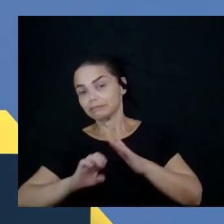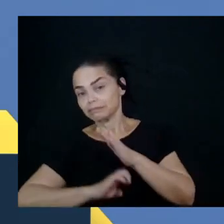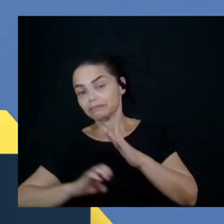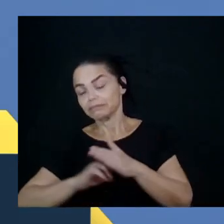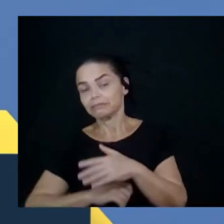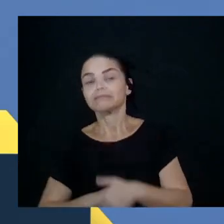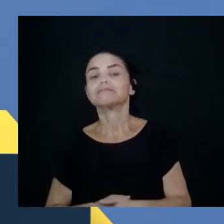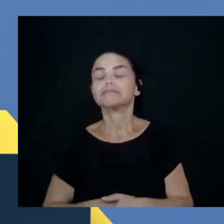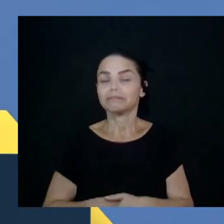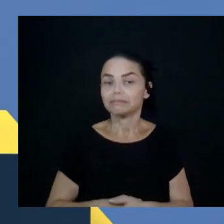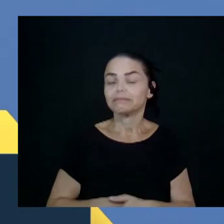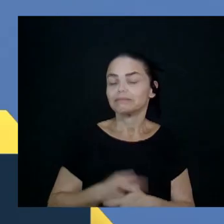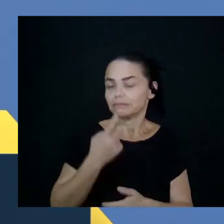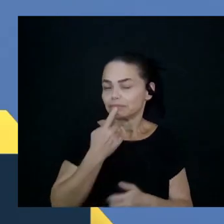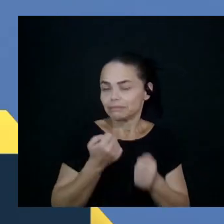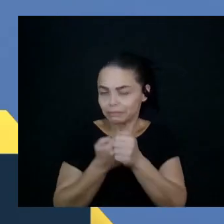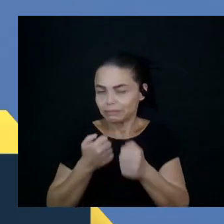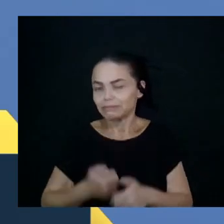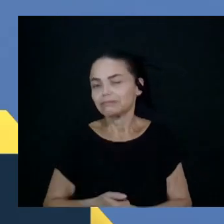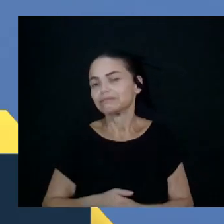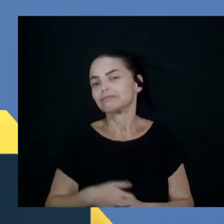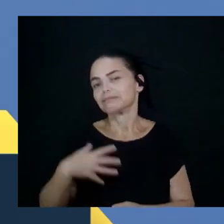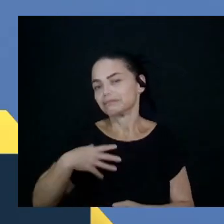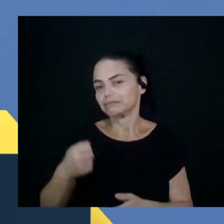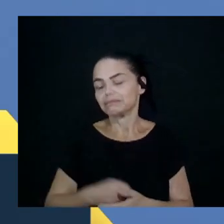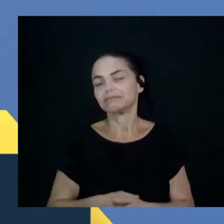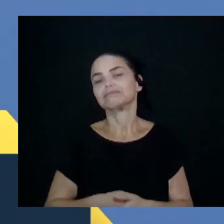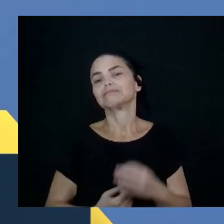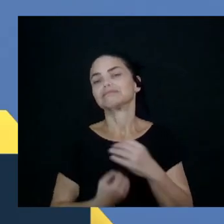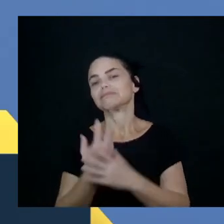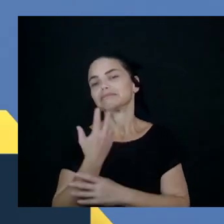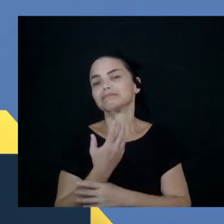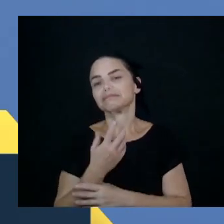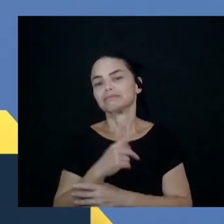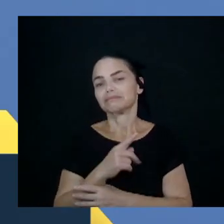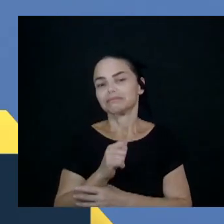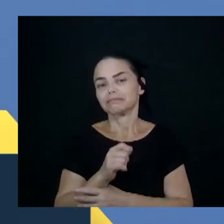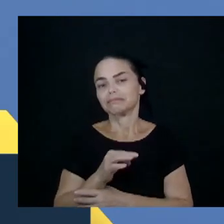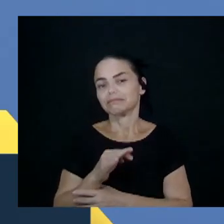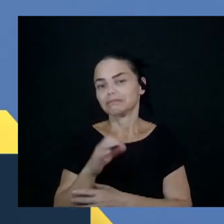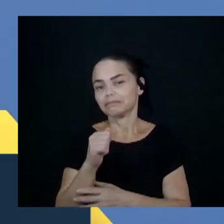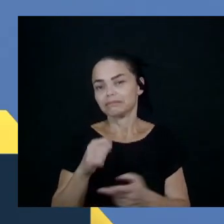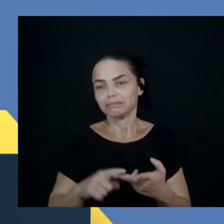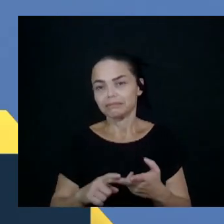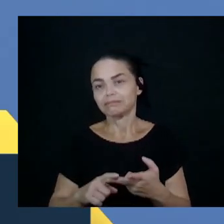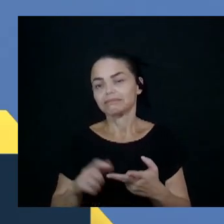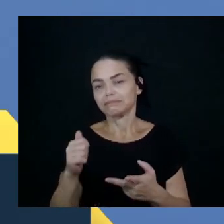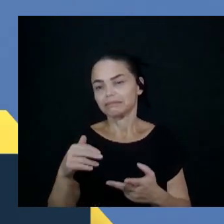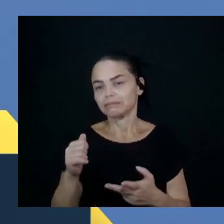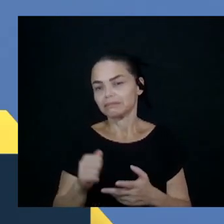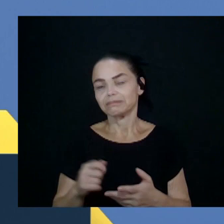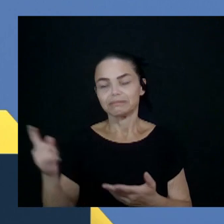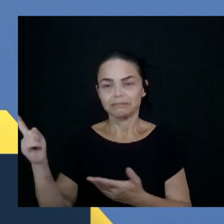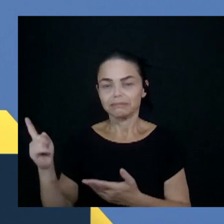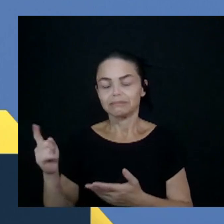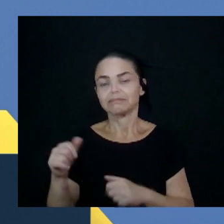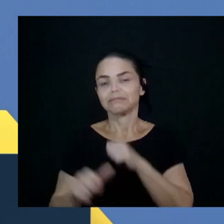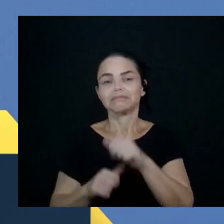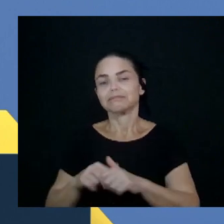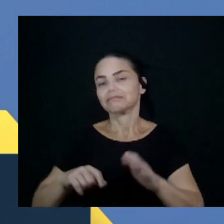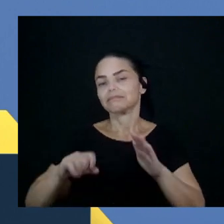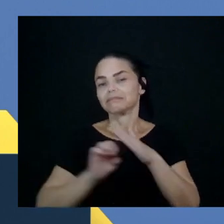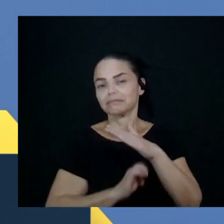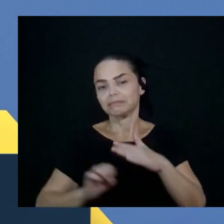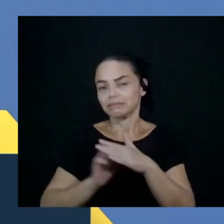para ficar mais perto dos filhos. De autoria de Patrícia Travassos e Ana Konik, que viraram